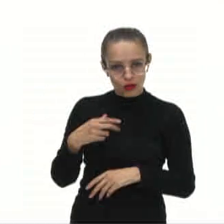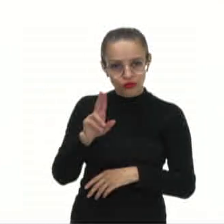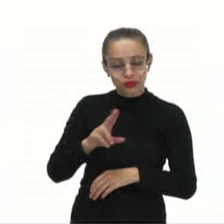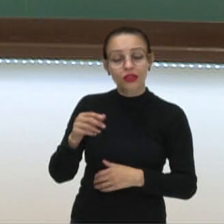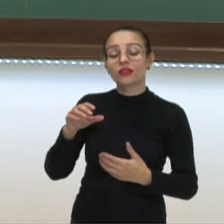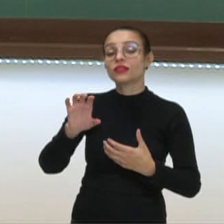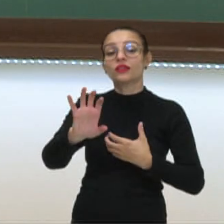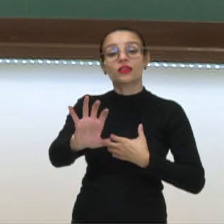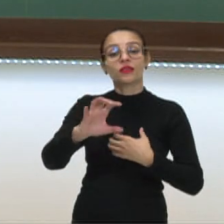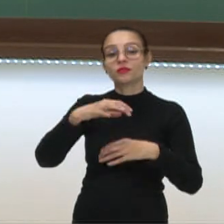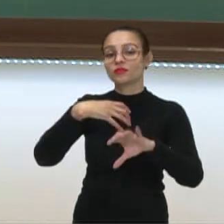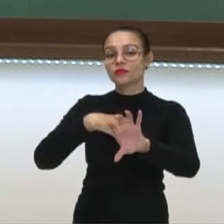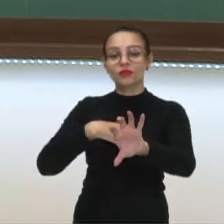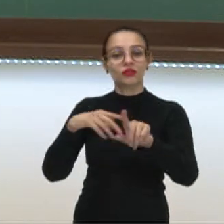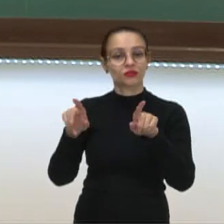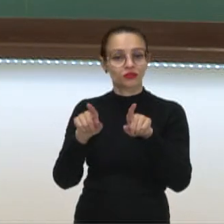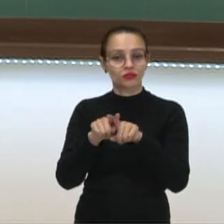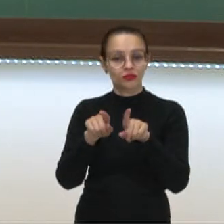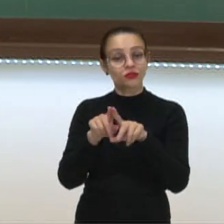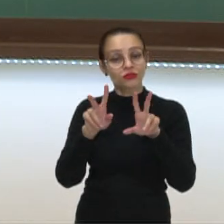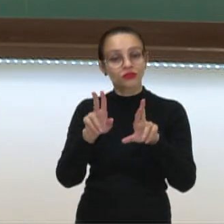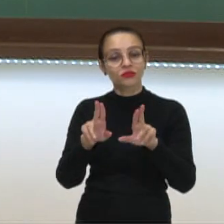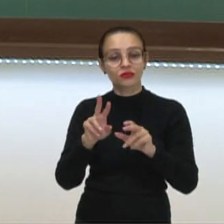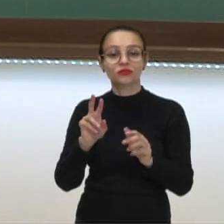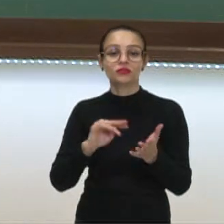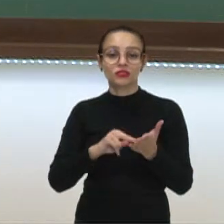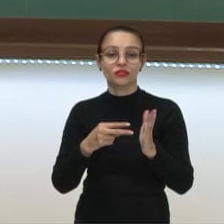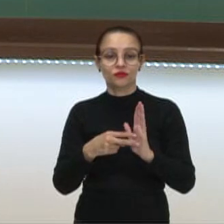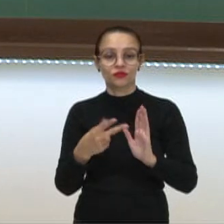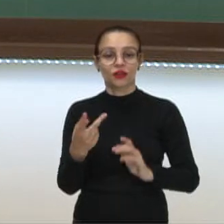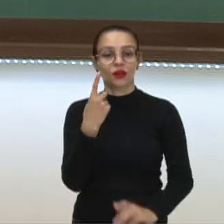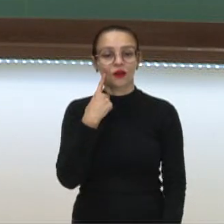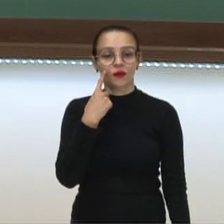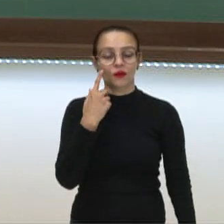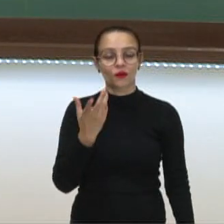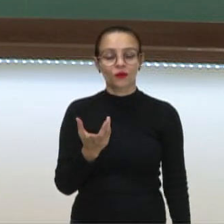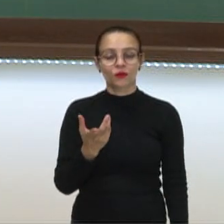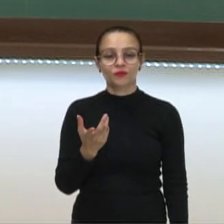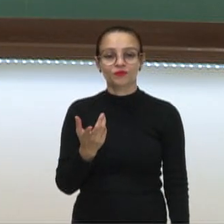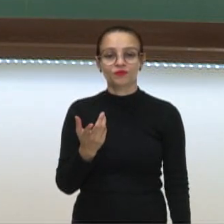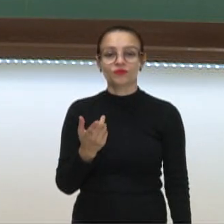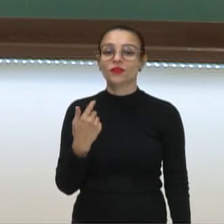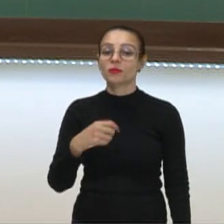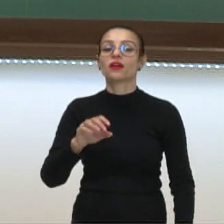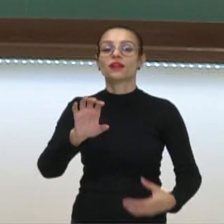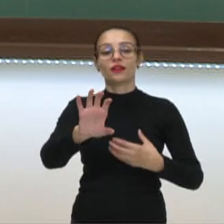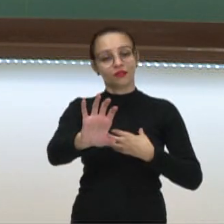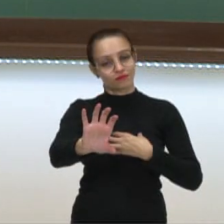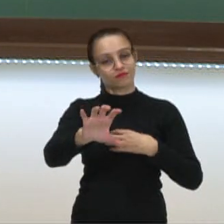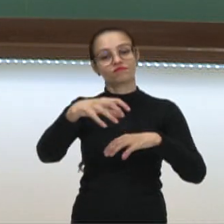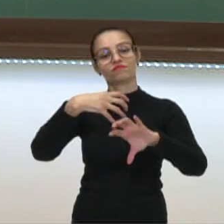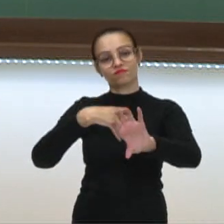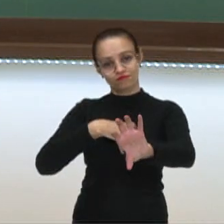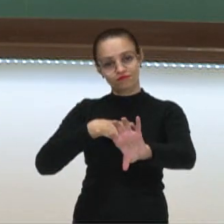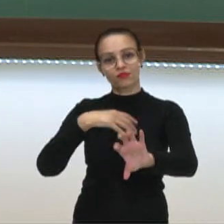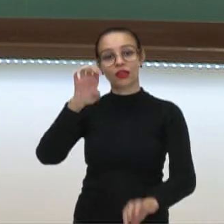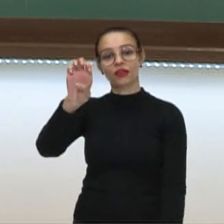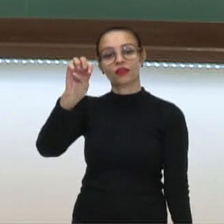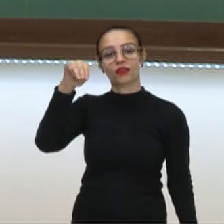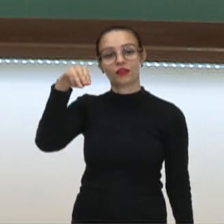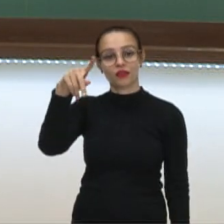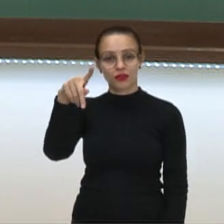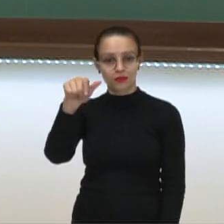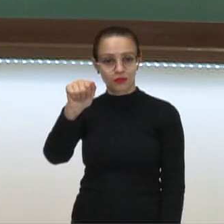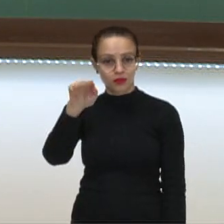se colocar no lugar do outro, do refugiado. Então, assim, ó, termos a empatia, né? Puxa, eles estão